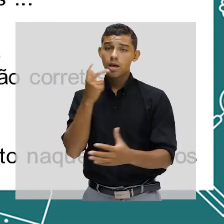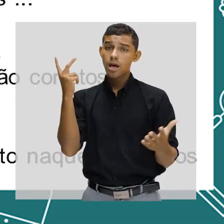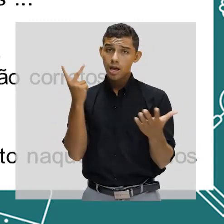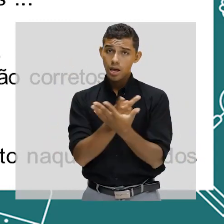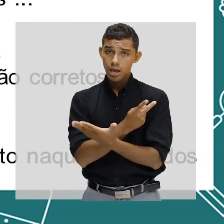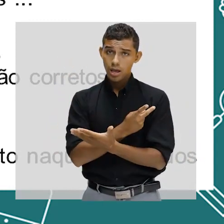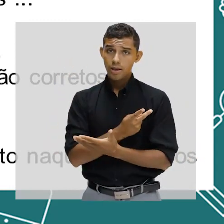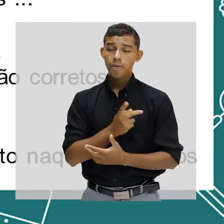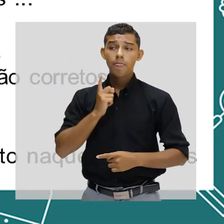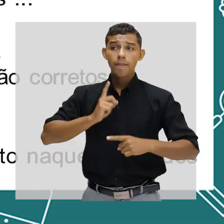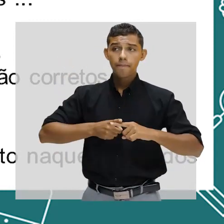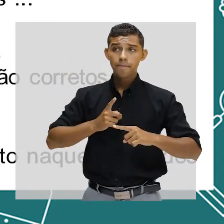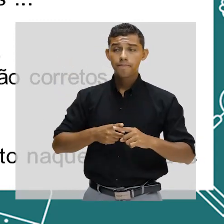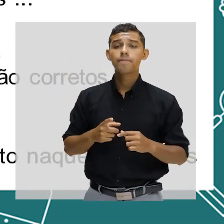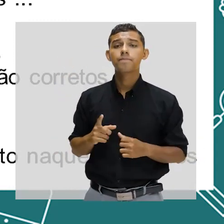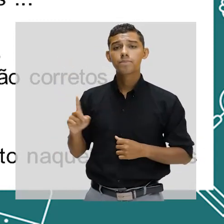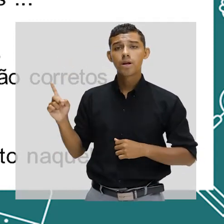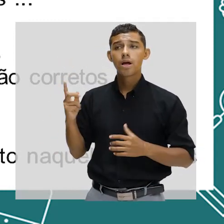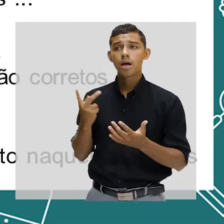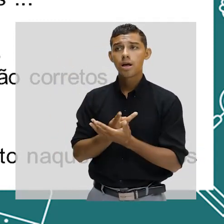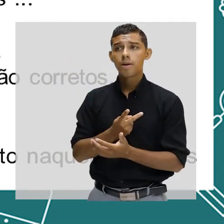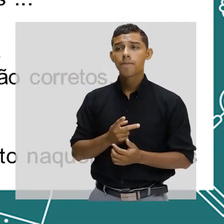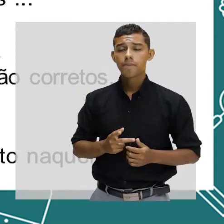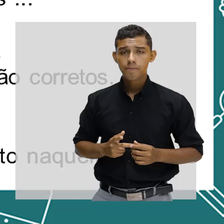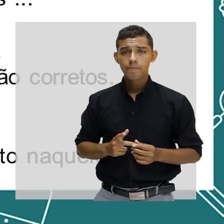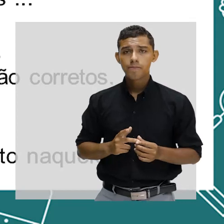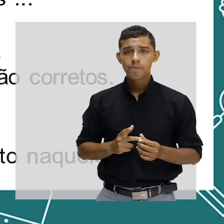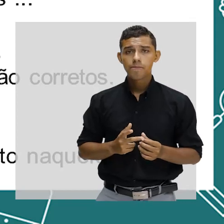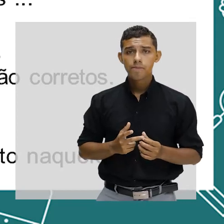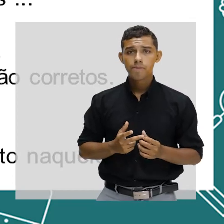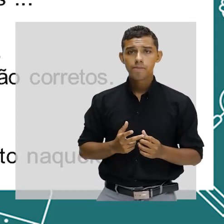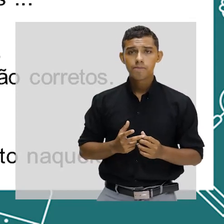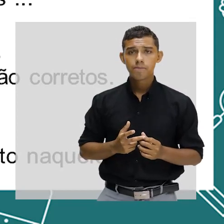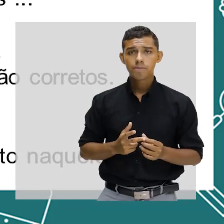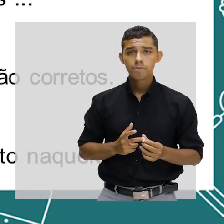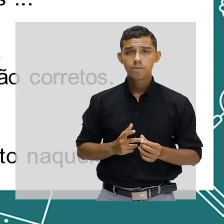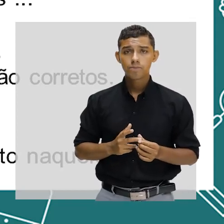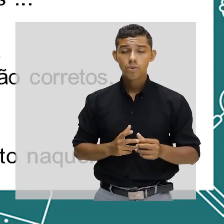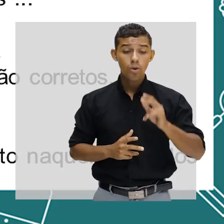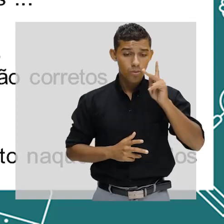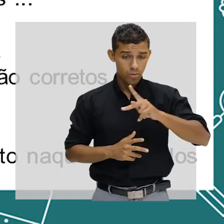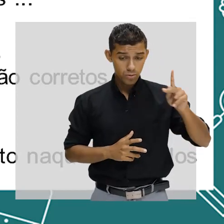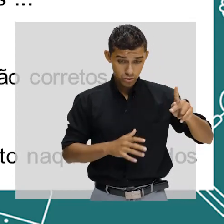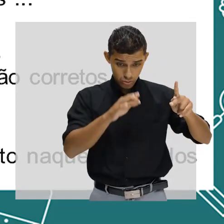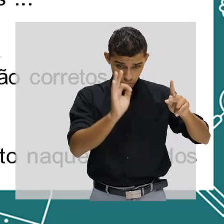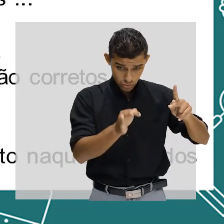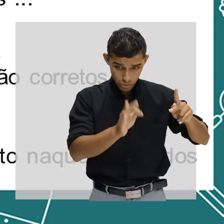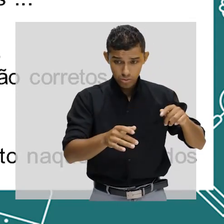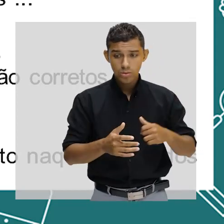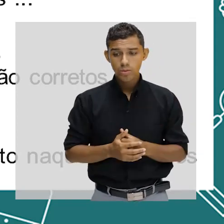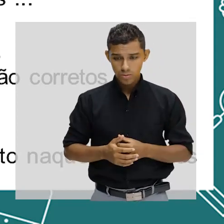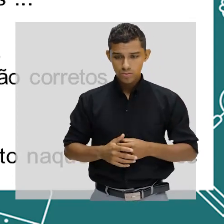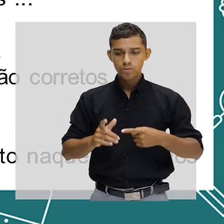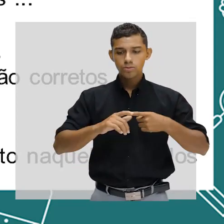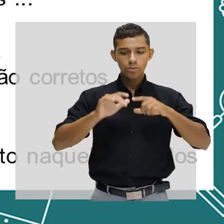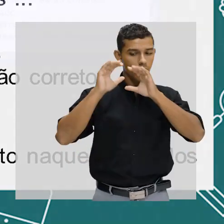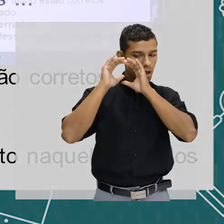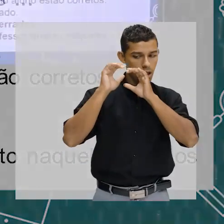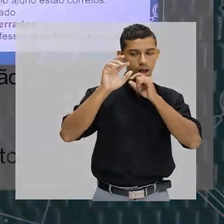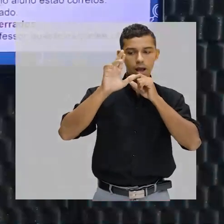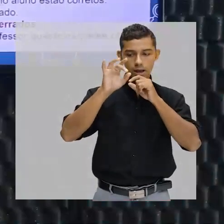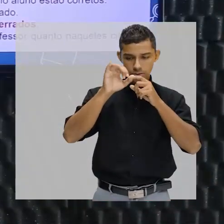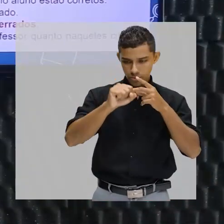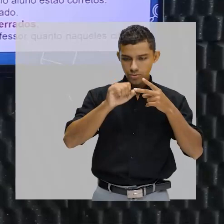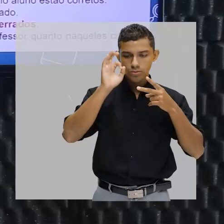isso é verdade, ok? O professor ele falou tudo certinho, ó. Ondas de rádio, nós